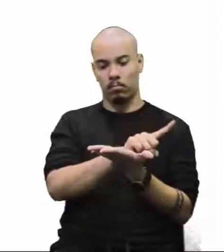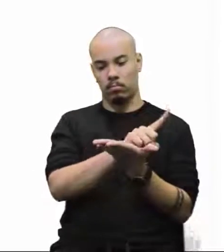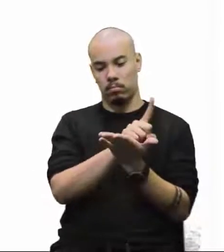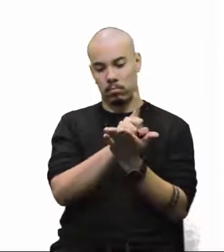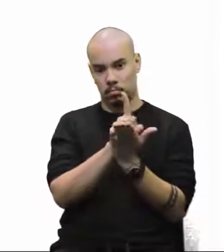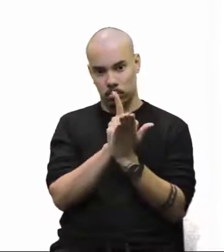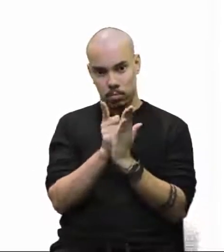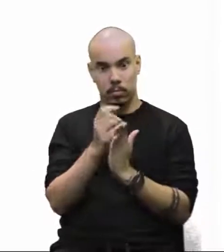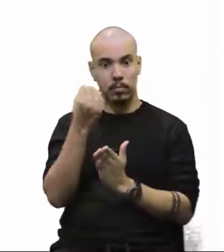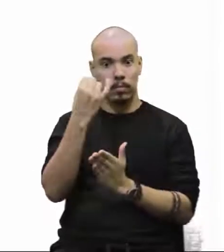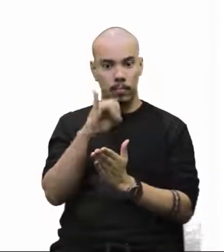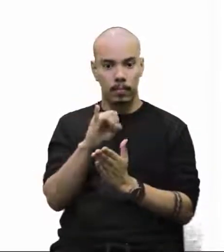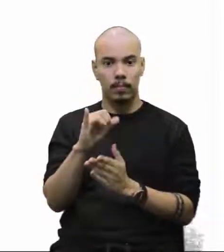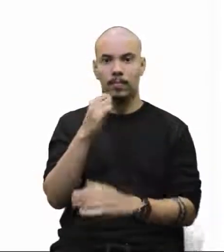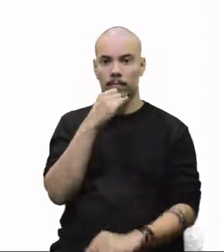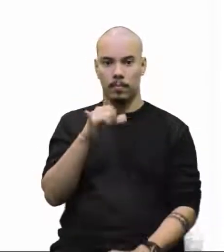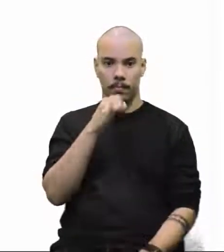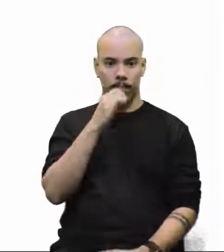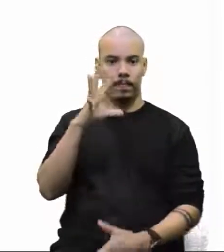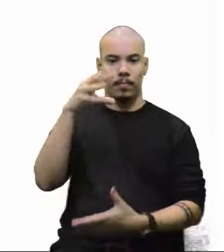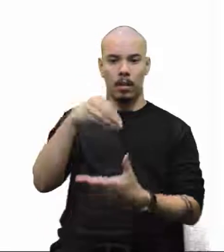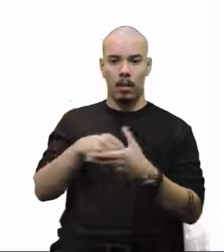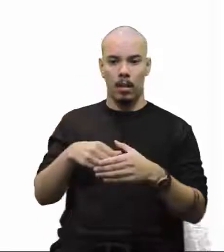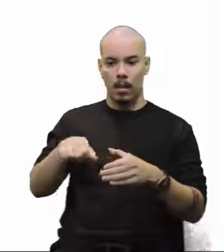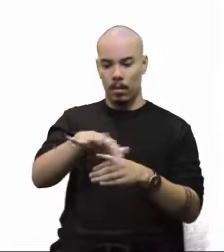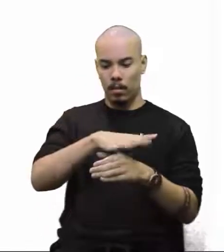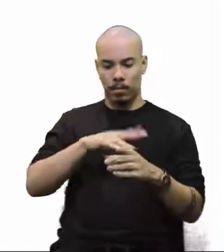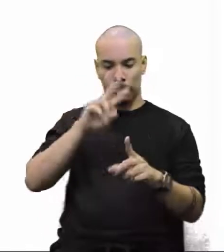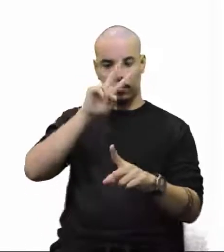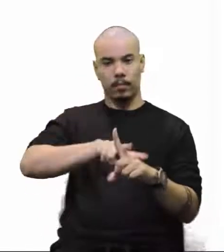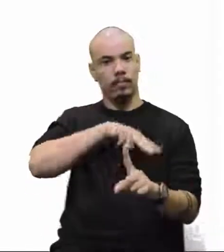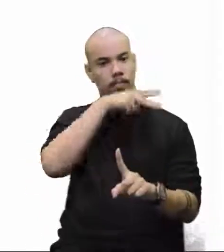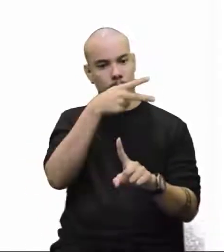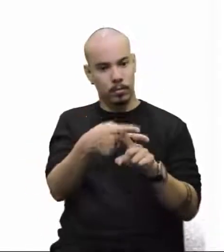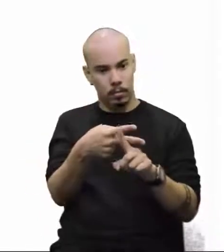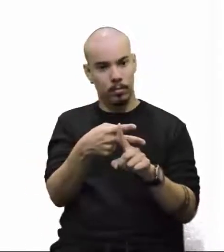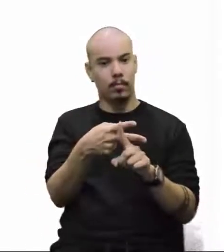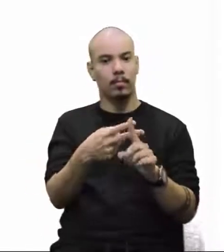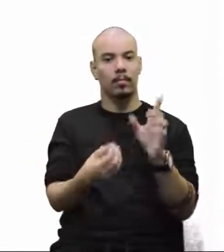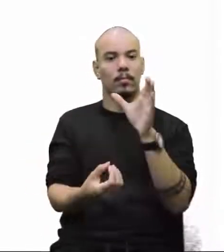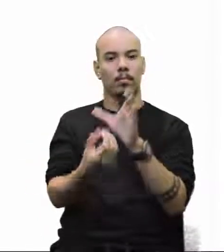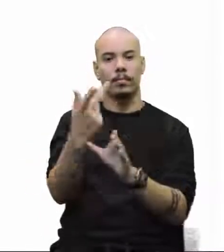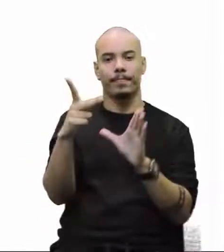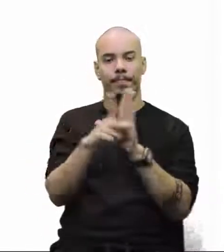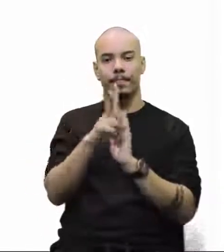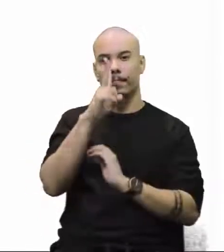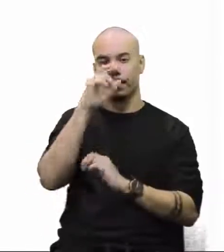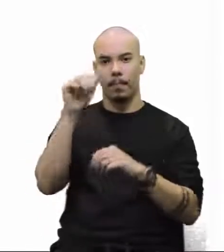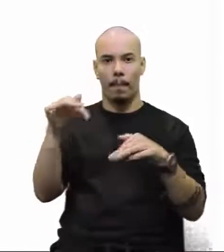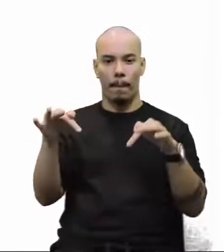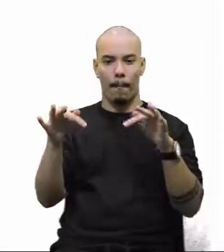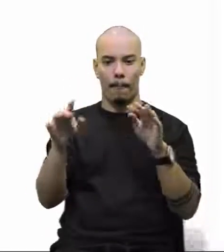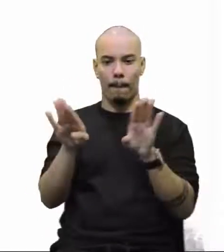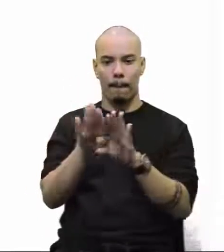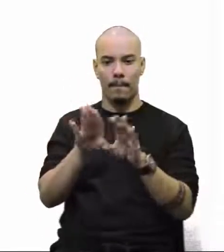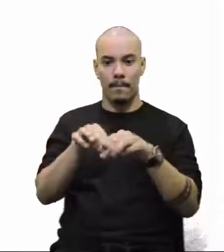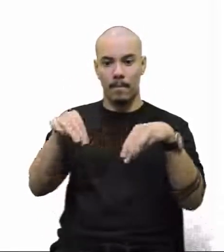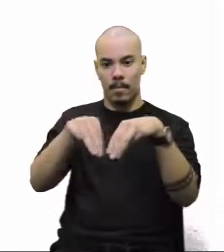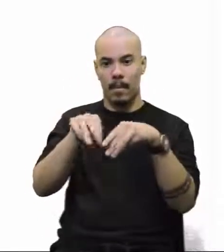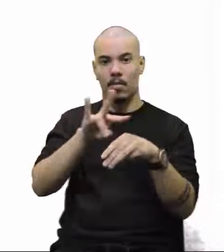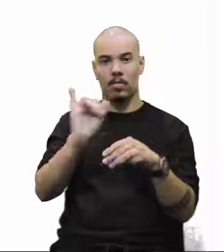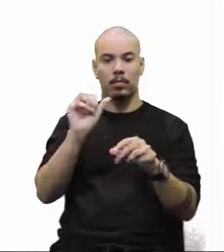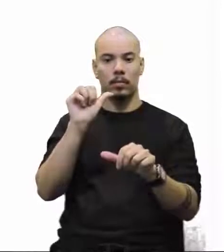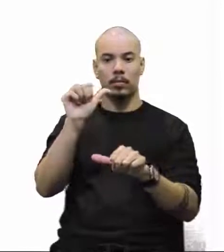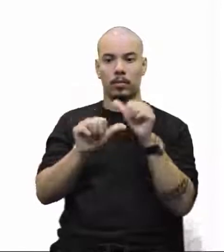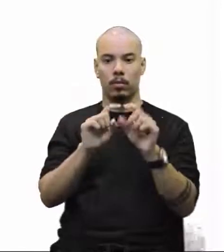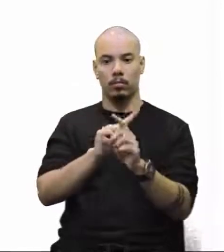a corrente elétrica aí, no circuito binário, originado pelas forças magnéticas, fará o quadro girar